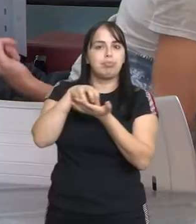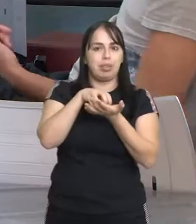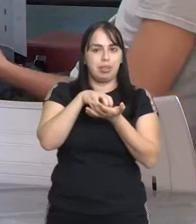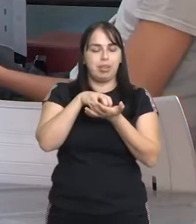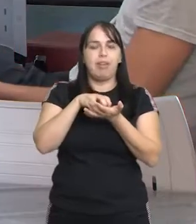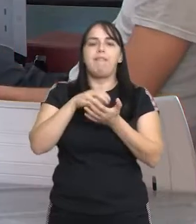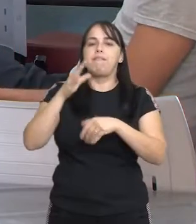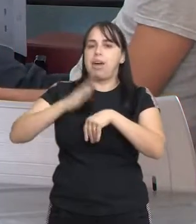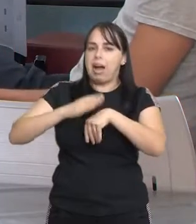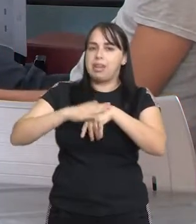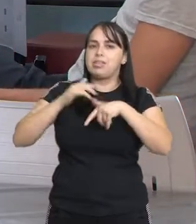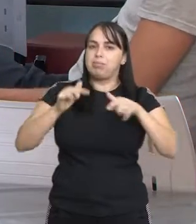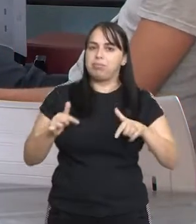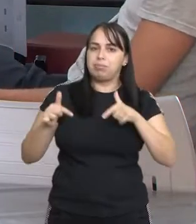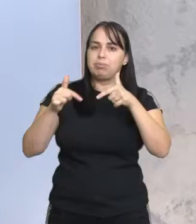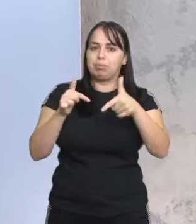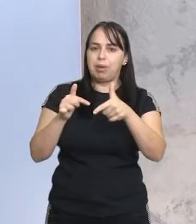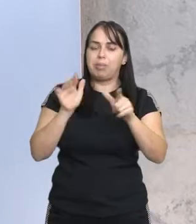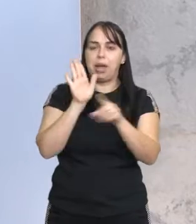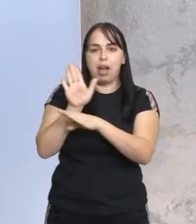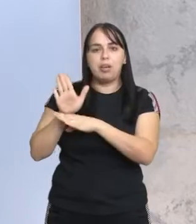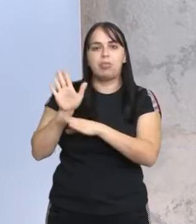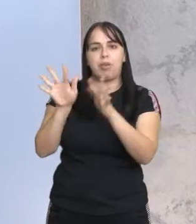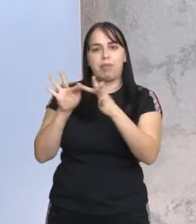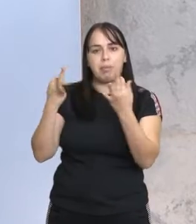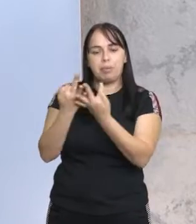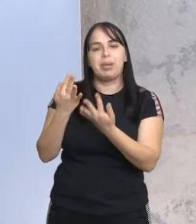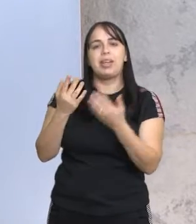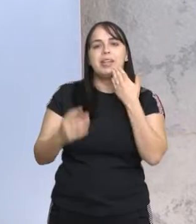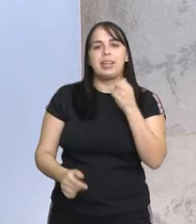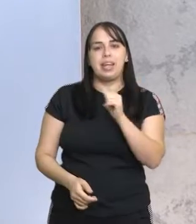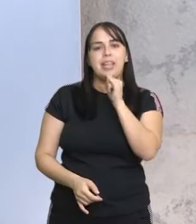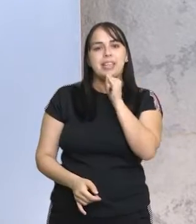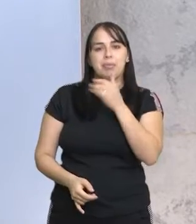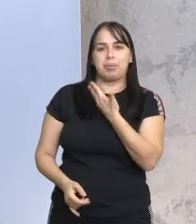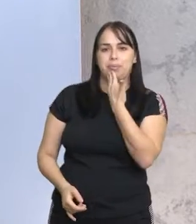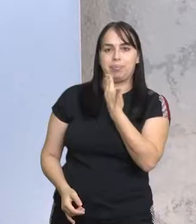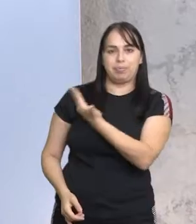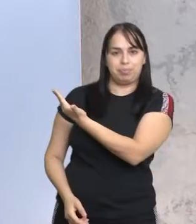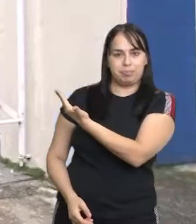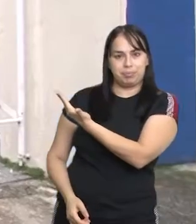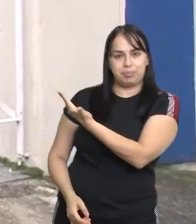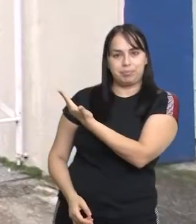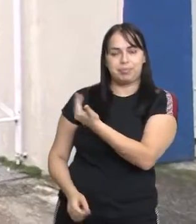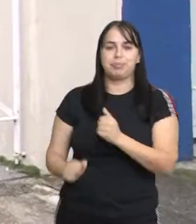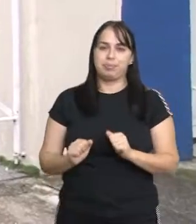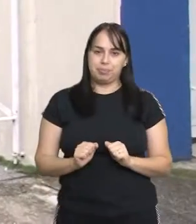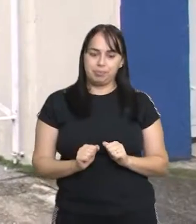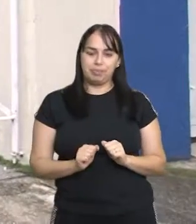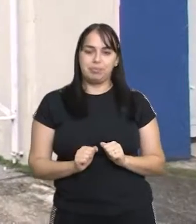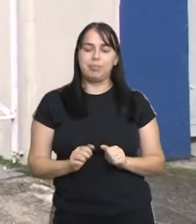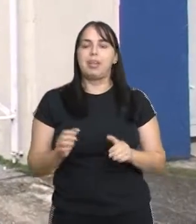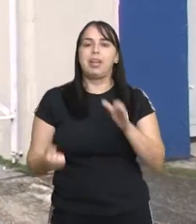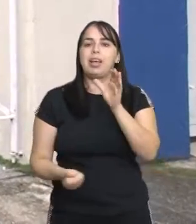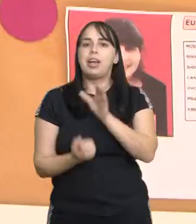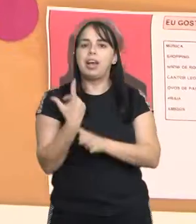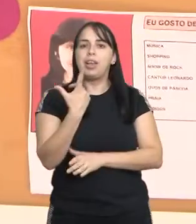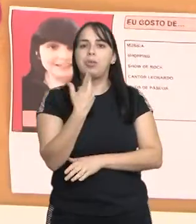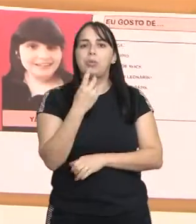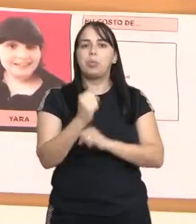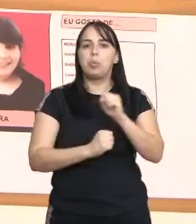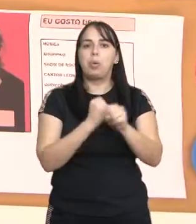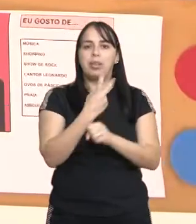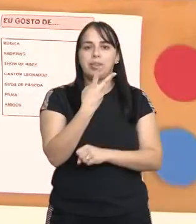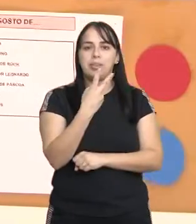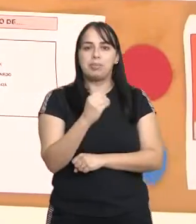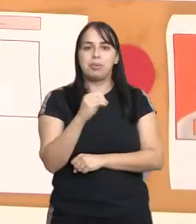trabalhos em prol dos autistas e familiares, como o Gaia, o Grupo de Apoio ao Indivíduo com Autismo. Criado em 2005, a